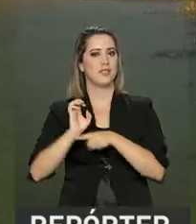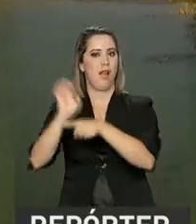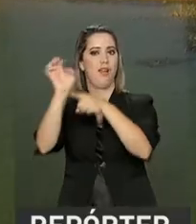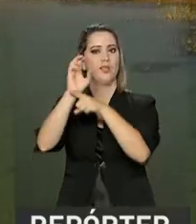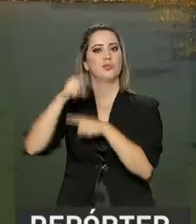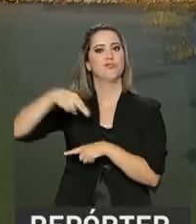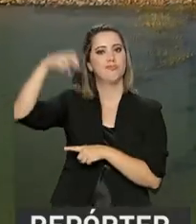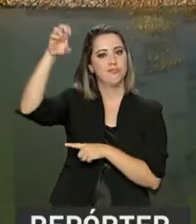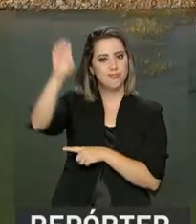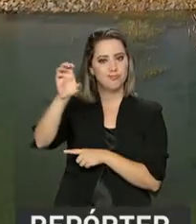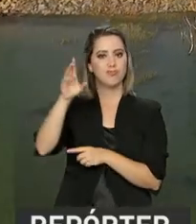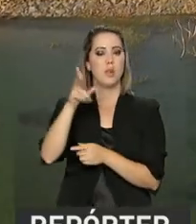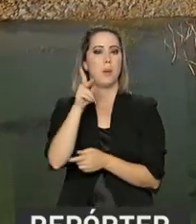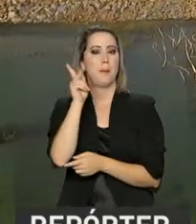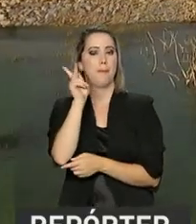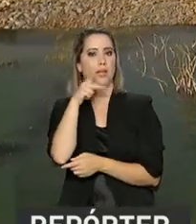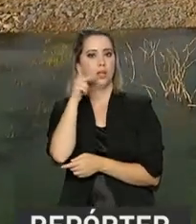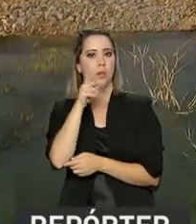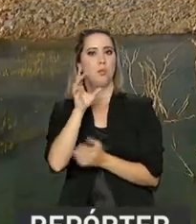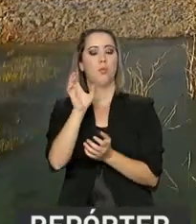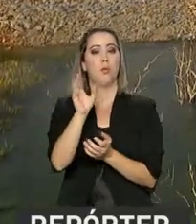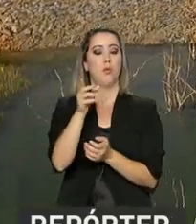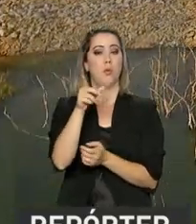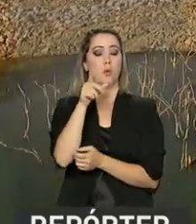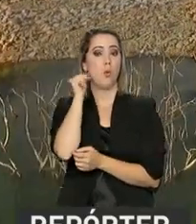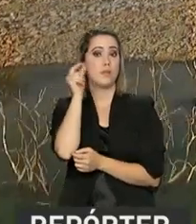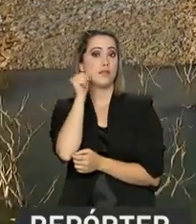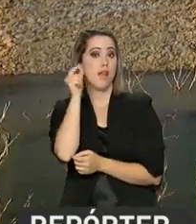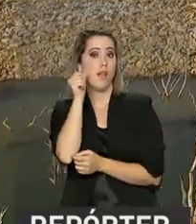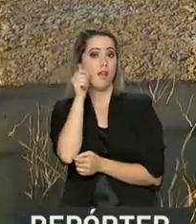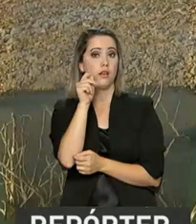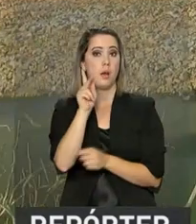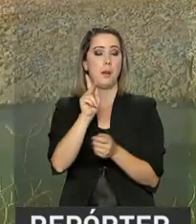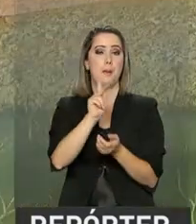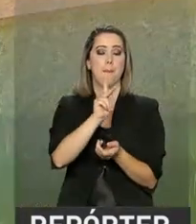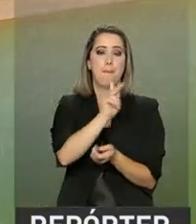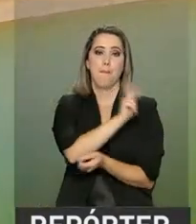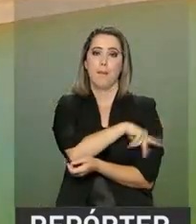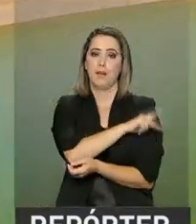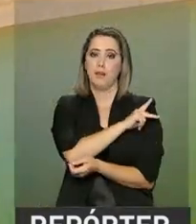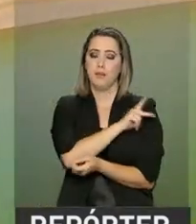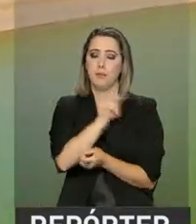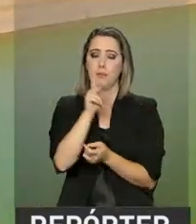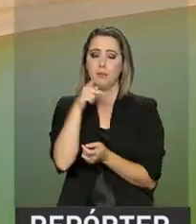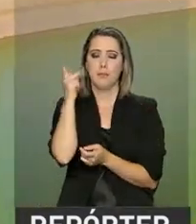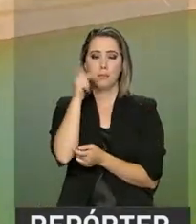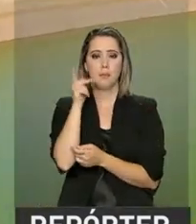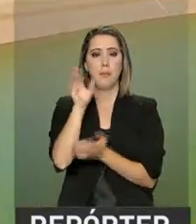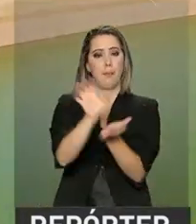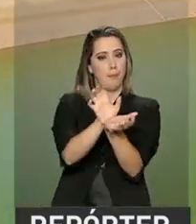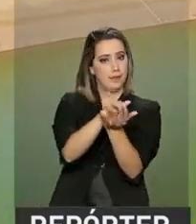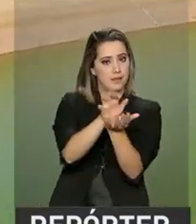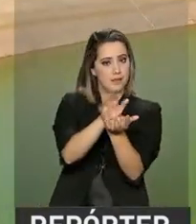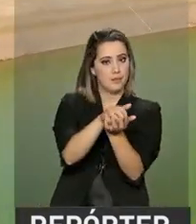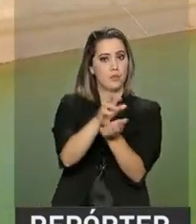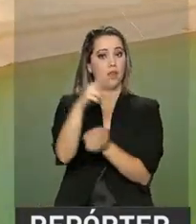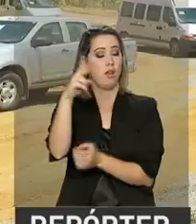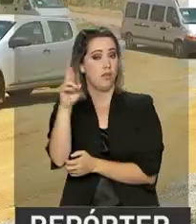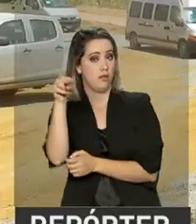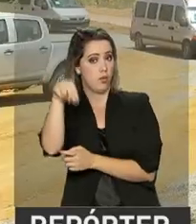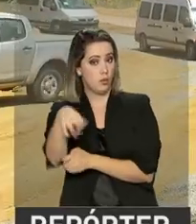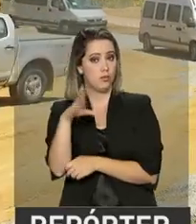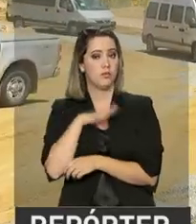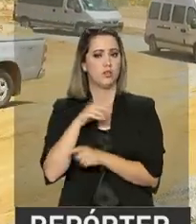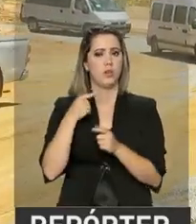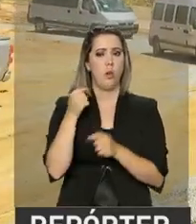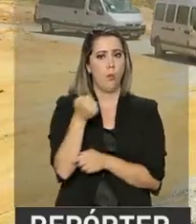brasileiro: Pernambuco, Ceará, Paraíba e Rio Grande do Norte. O projeto atingiu cerca de 91% de execução